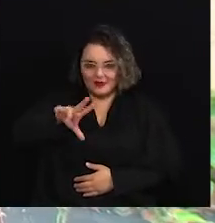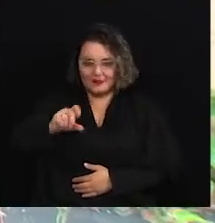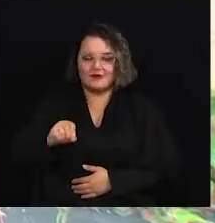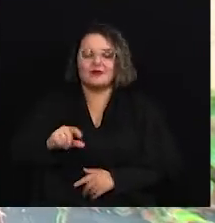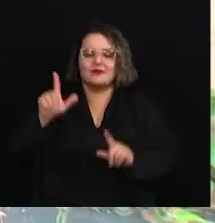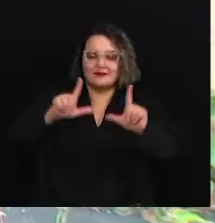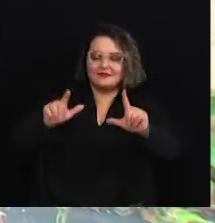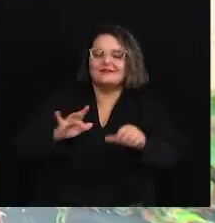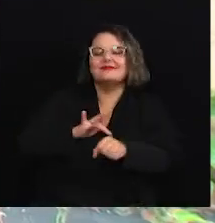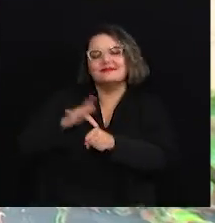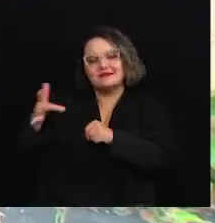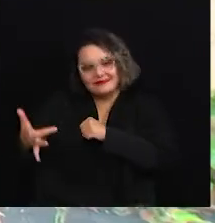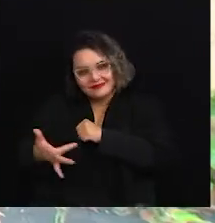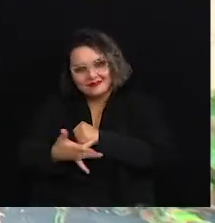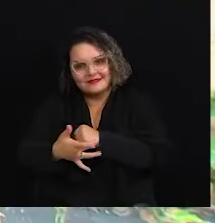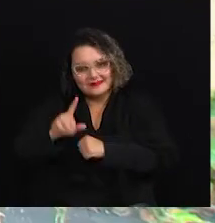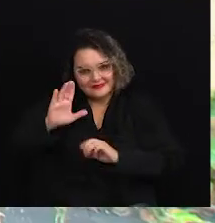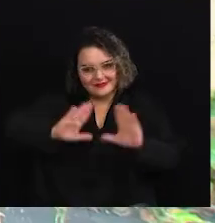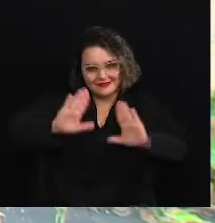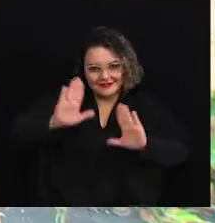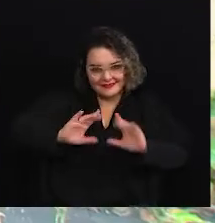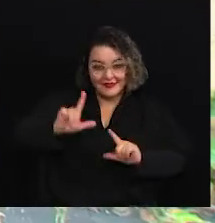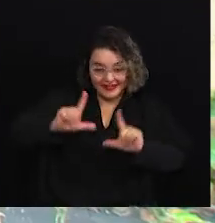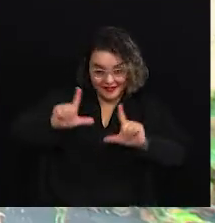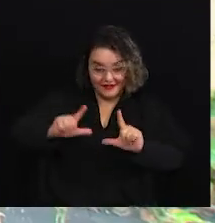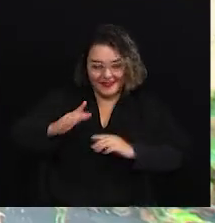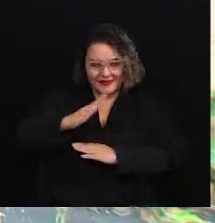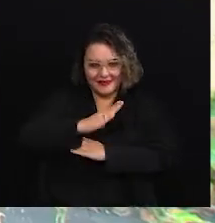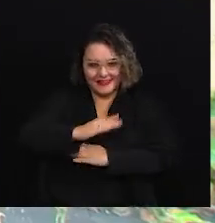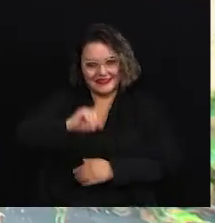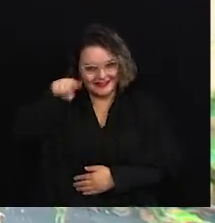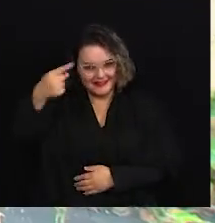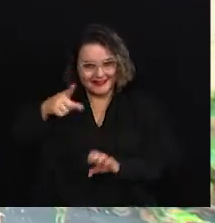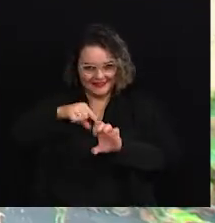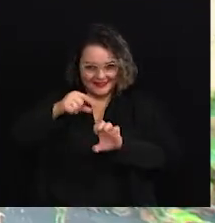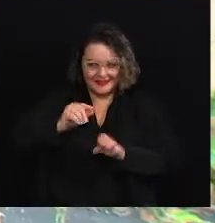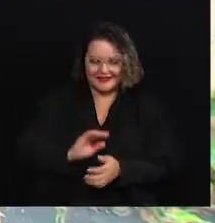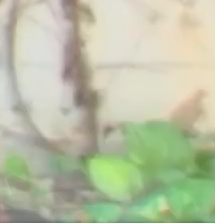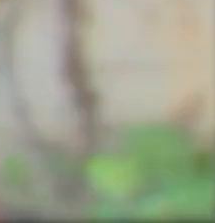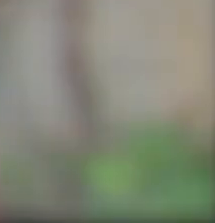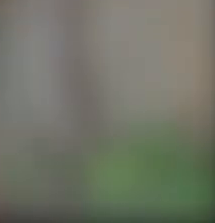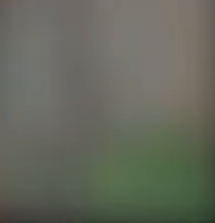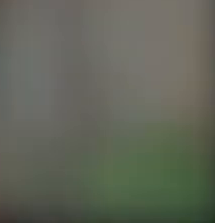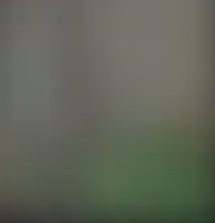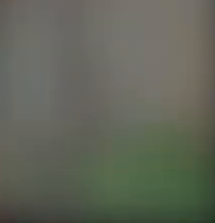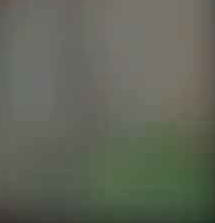e também nas redes sociais da TV Câmara Campinas. E até um próximo Ser Empreendedor.